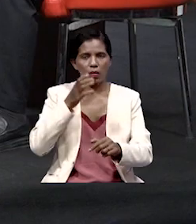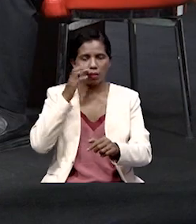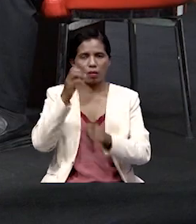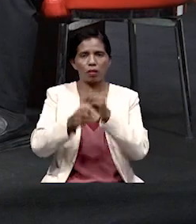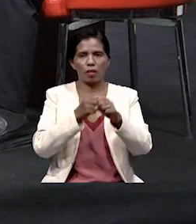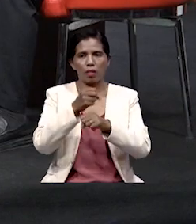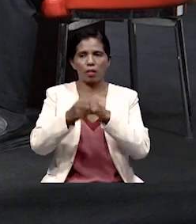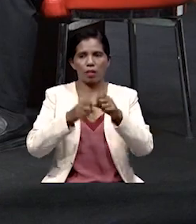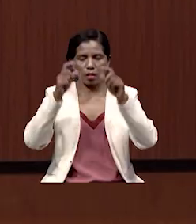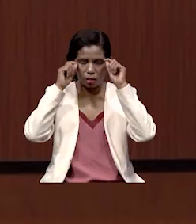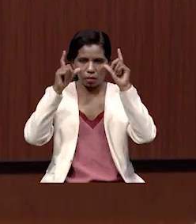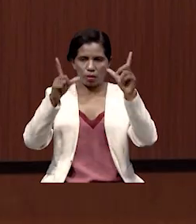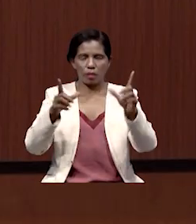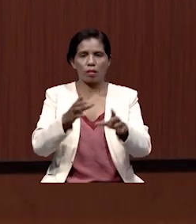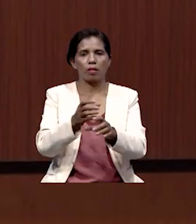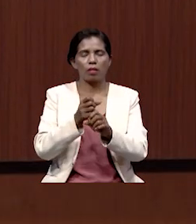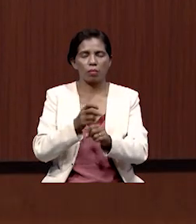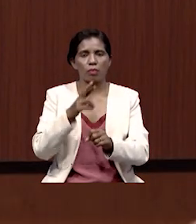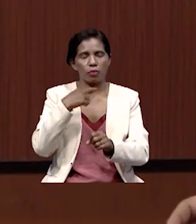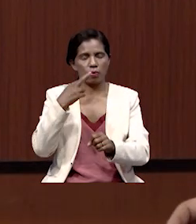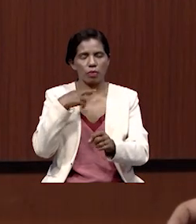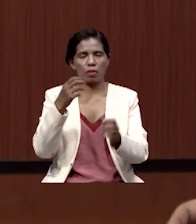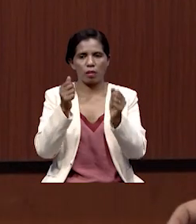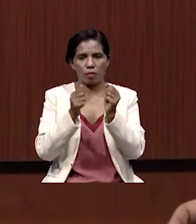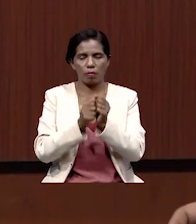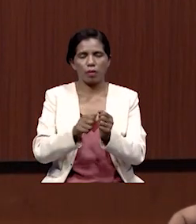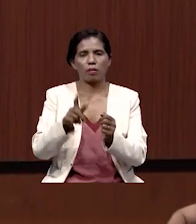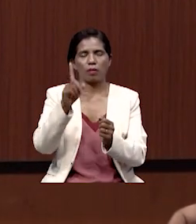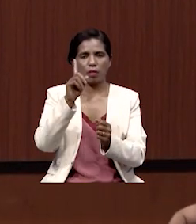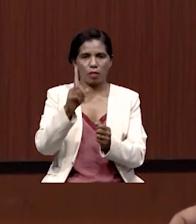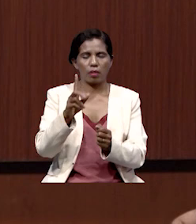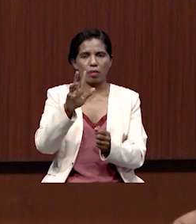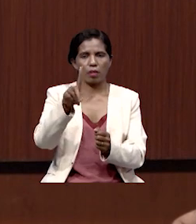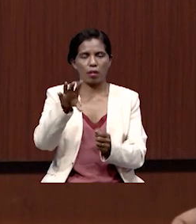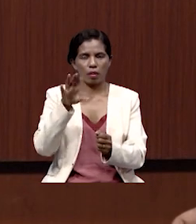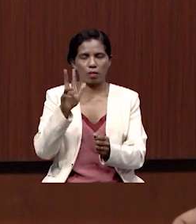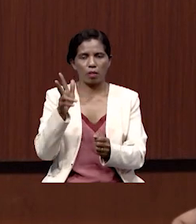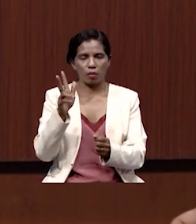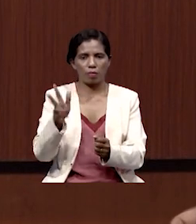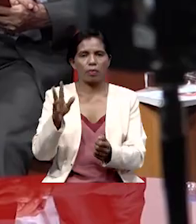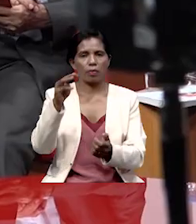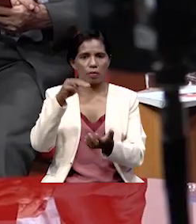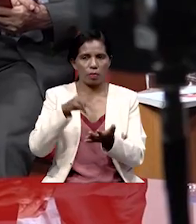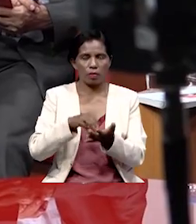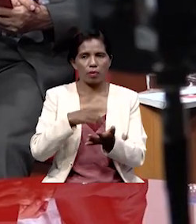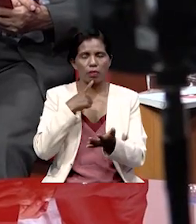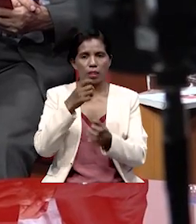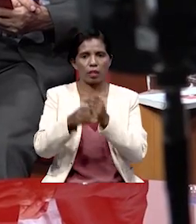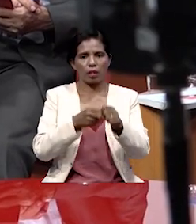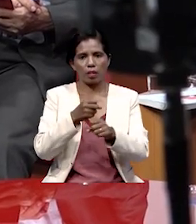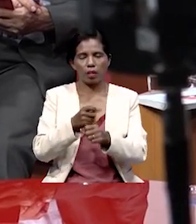tinan Timor-Leste consumo fos tonelada rihun atus ida tolu nulu resin. Ia tinan rihun rua rua nulu resin